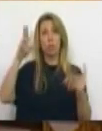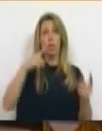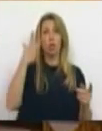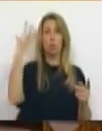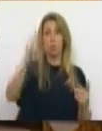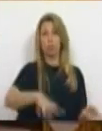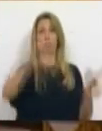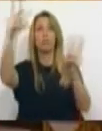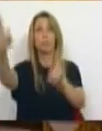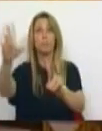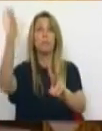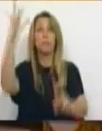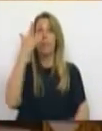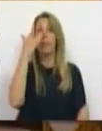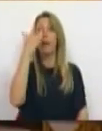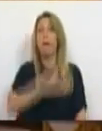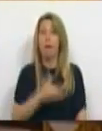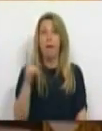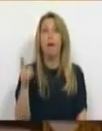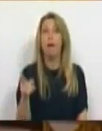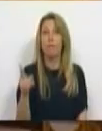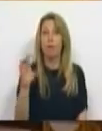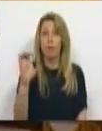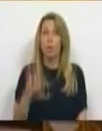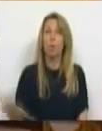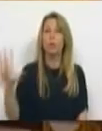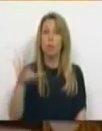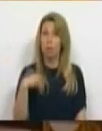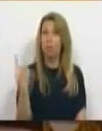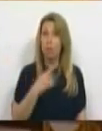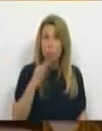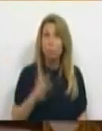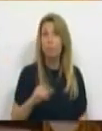nomeadamente no continente africano. Estamos frontalmente contra. Muito obrigado, senhor.